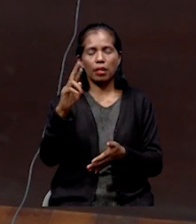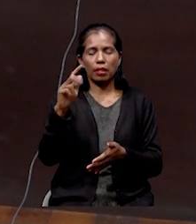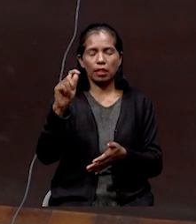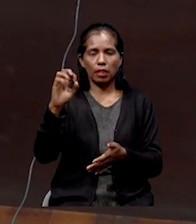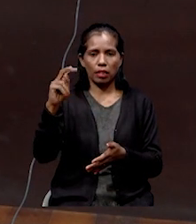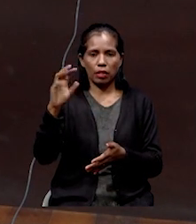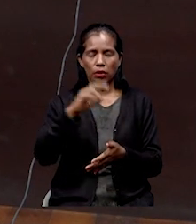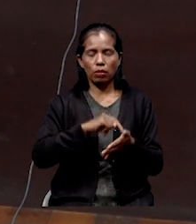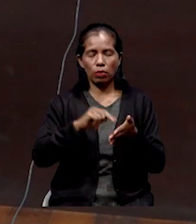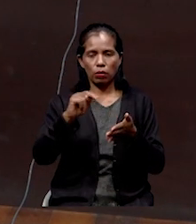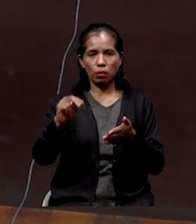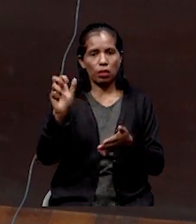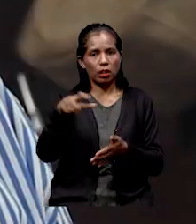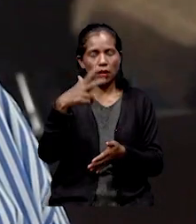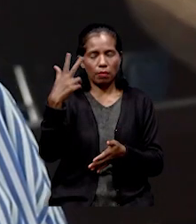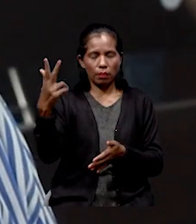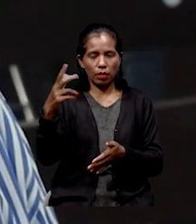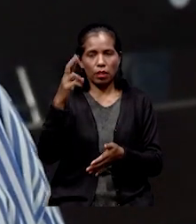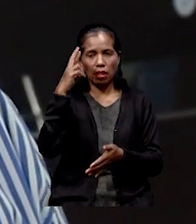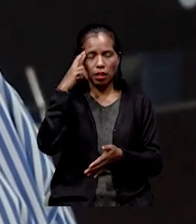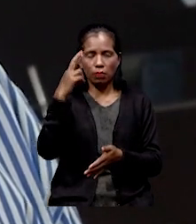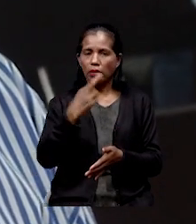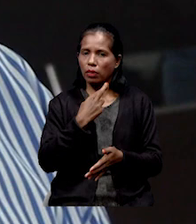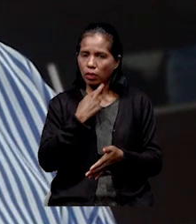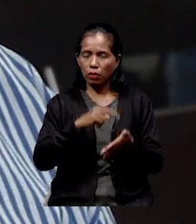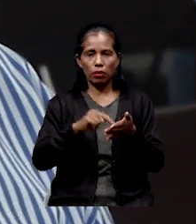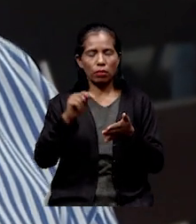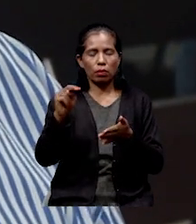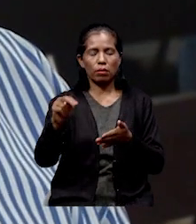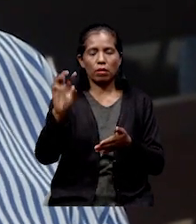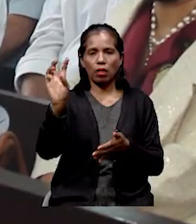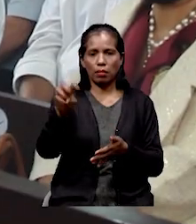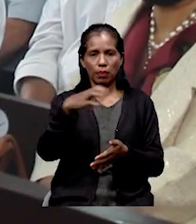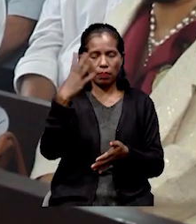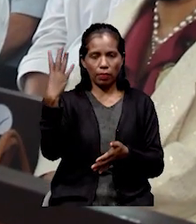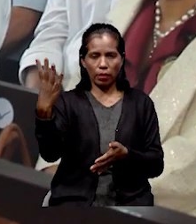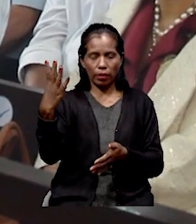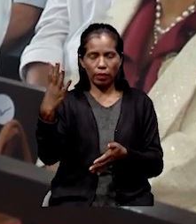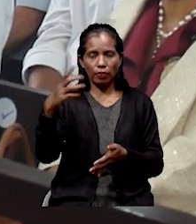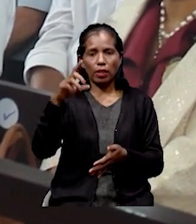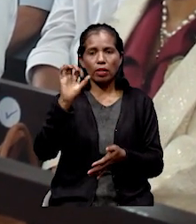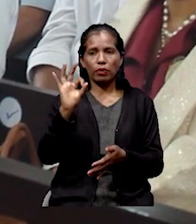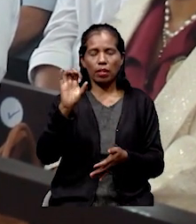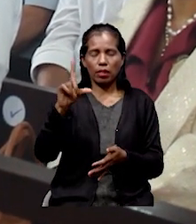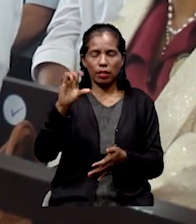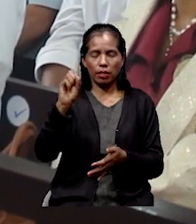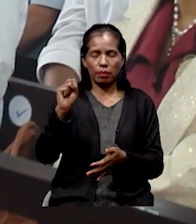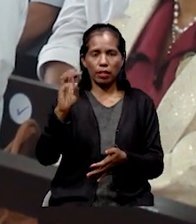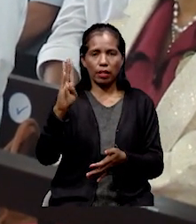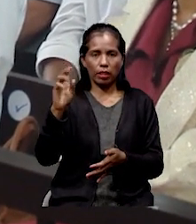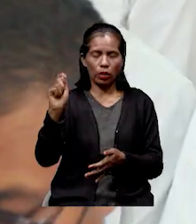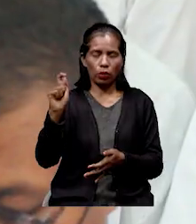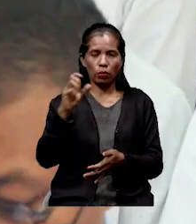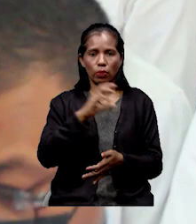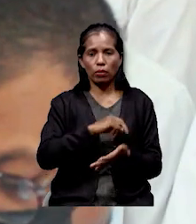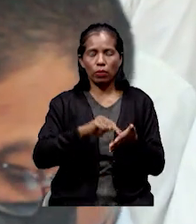número sorteio Sanulu Sing Tolu, José Ramos Horta, o número sorteio Sanulu Sing Hat, Felisberto Arauzo Duarte Barros, o número